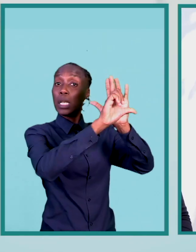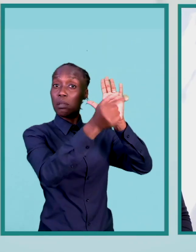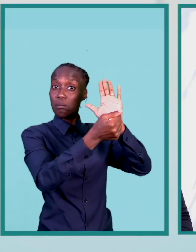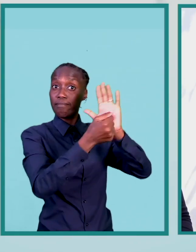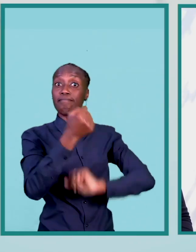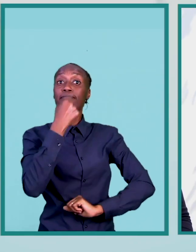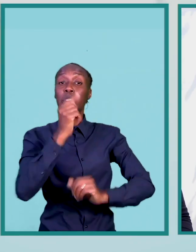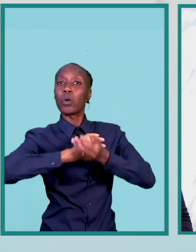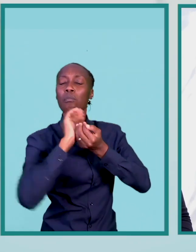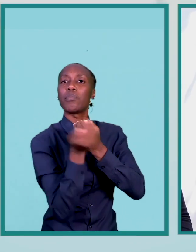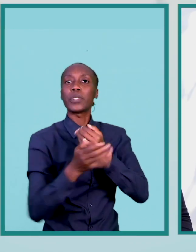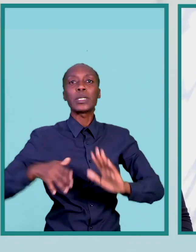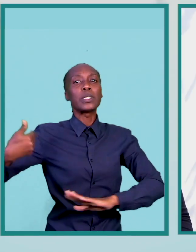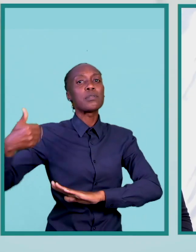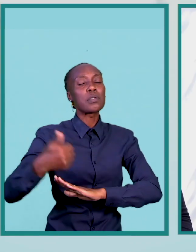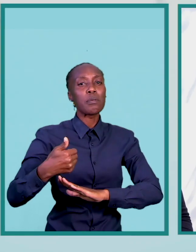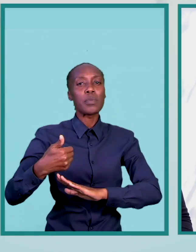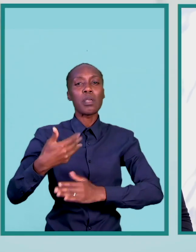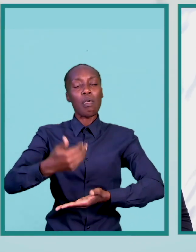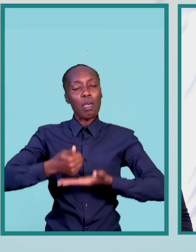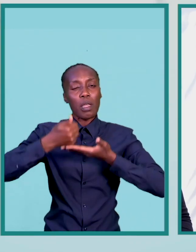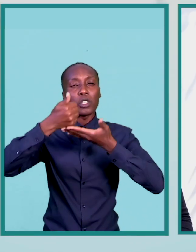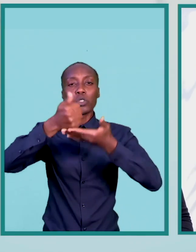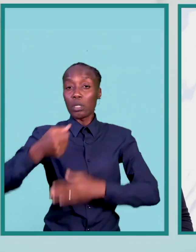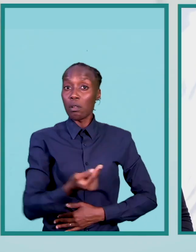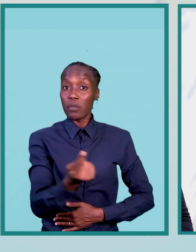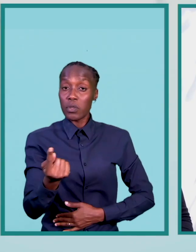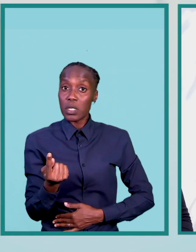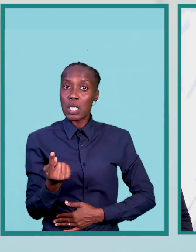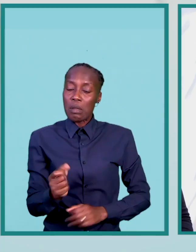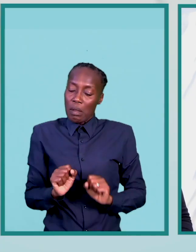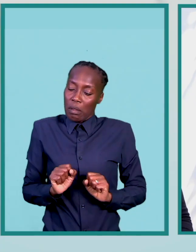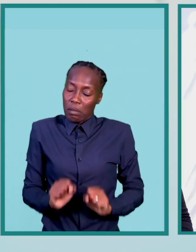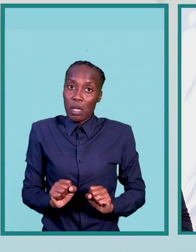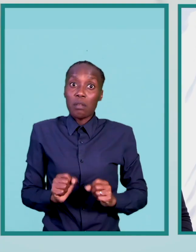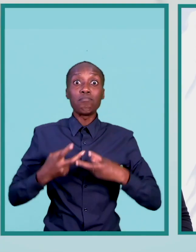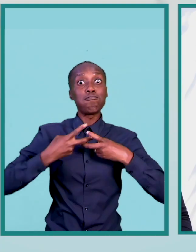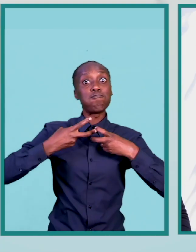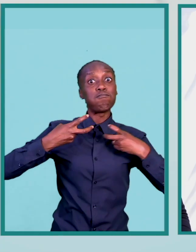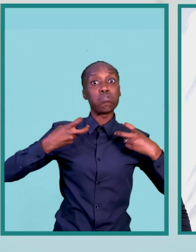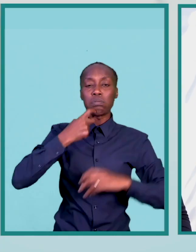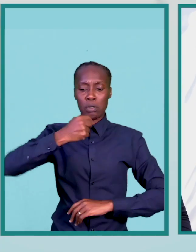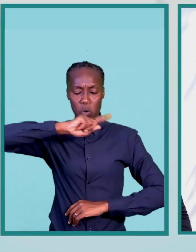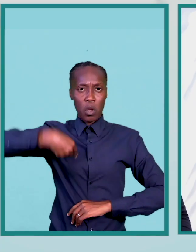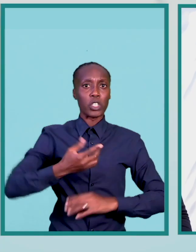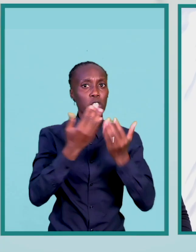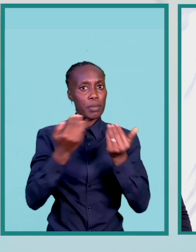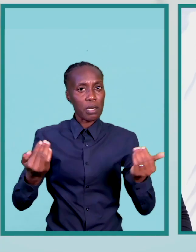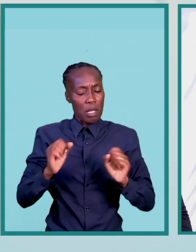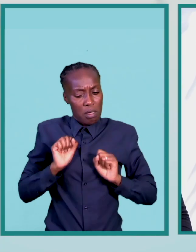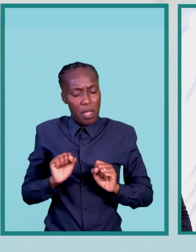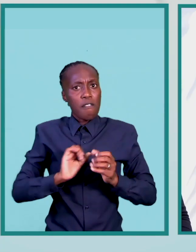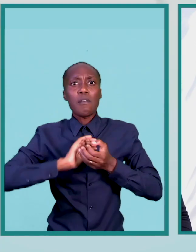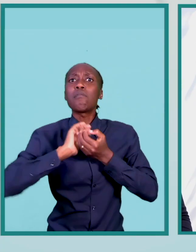a nossa lei magna, que vos protege sempre, que vos dá aso para vocês baterem e cantarem viva voz, que nós